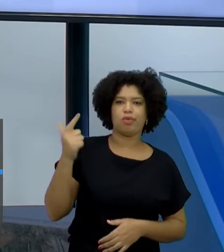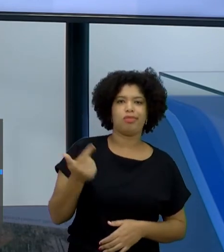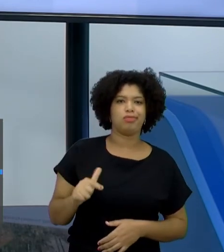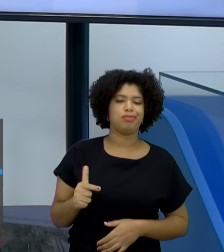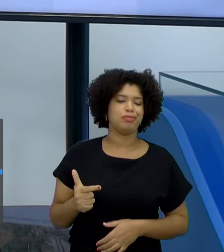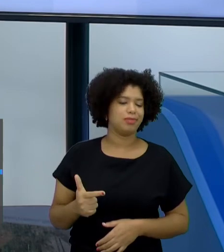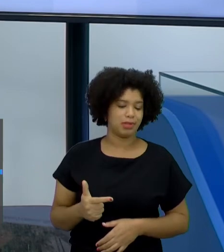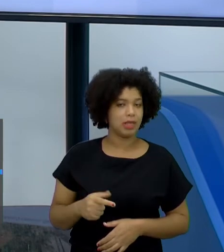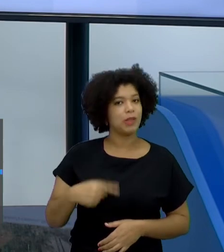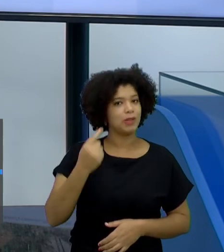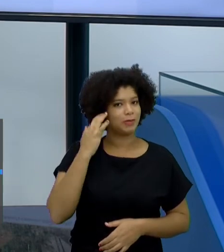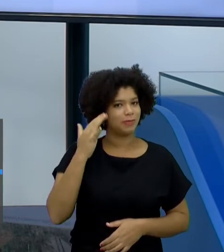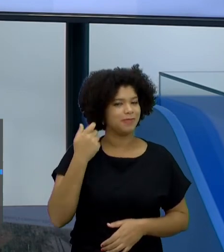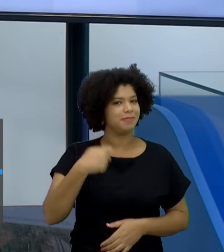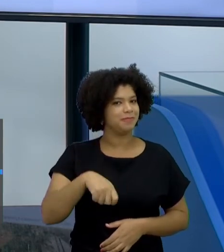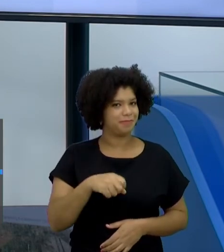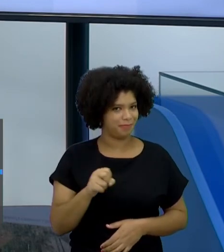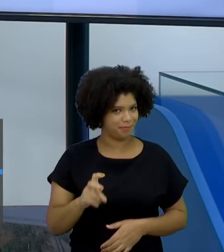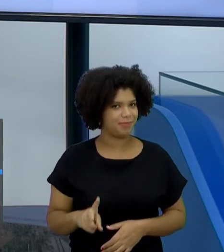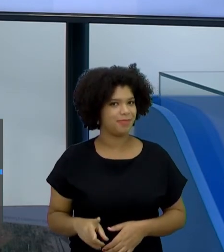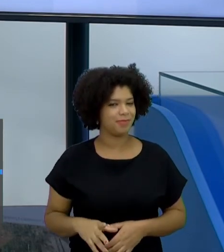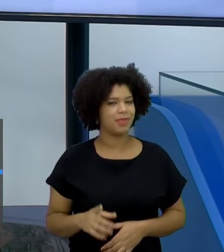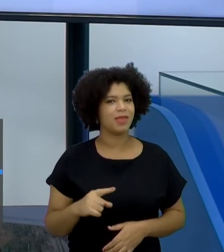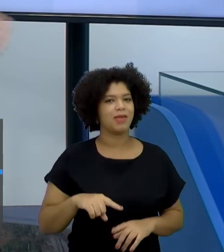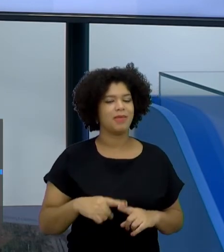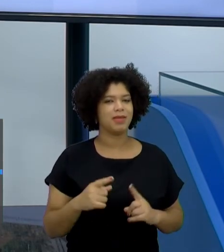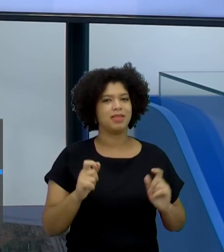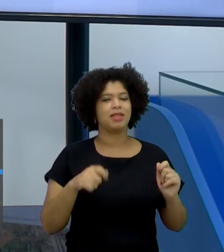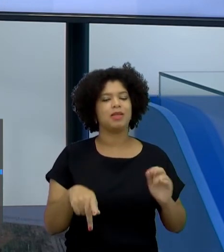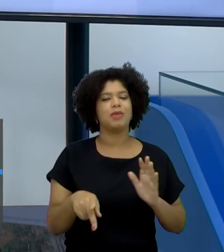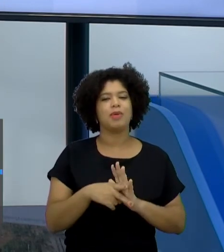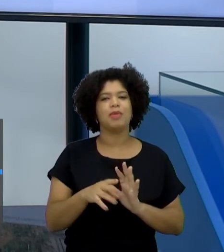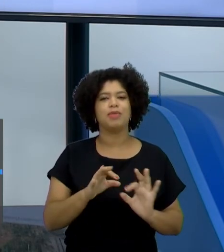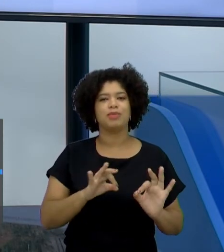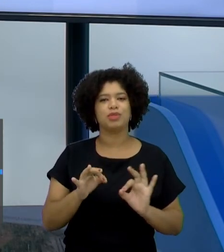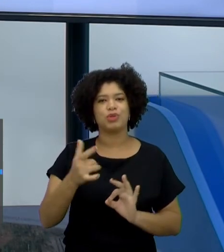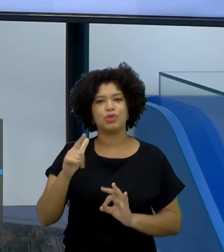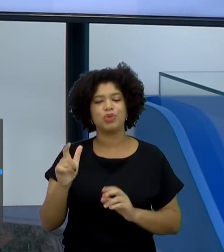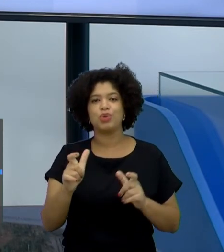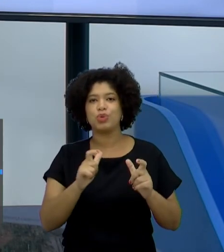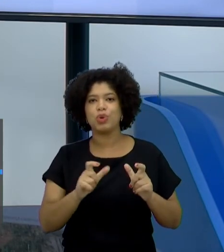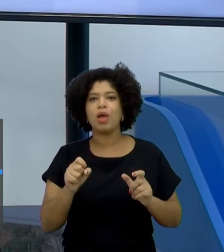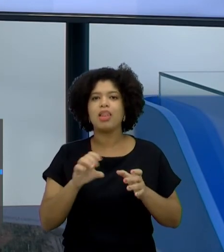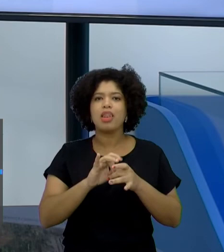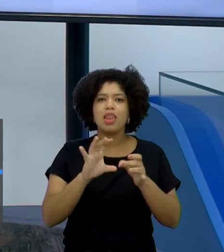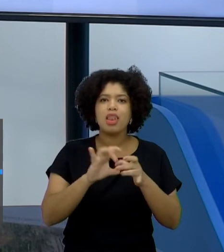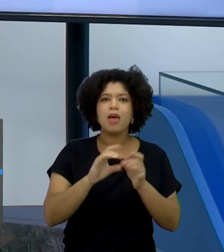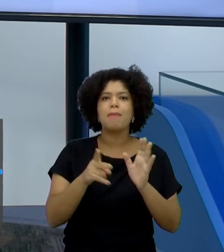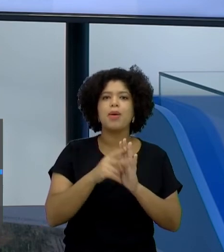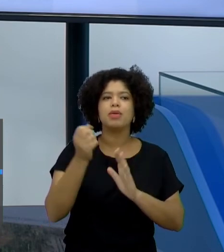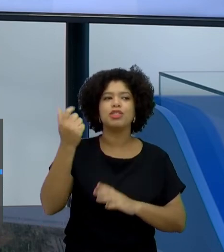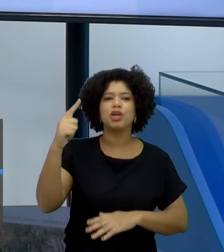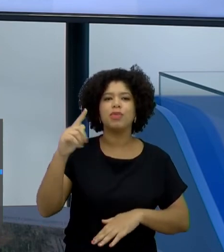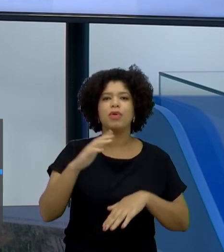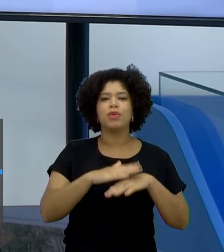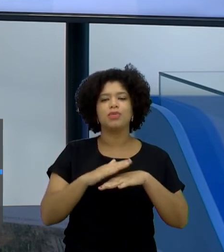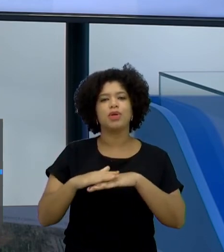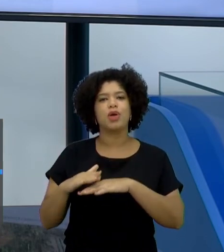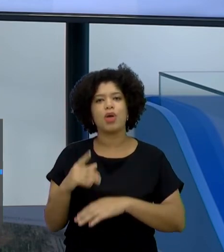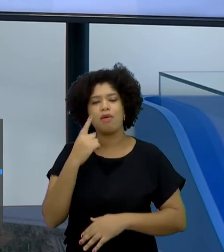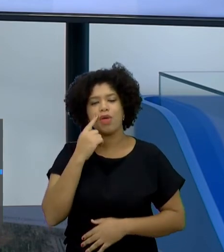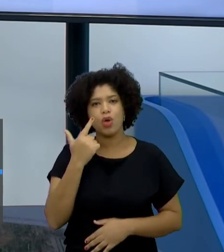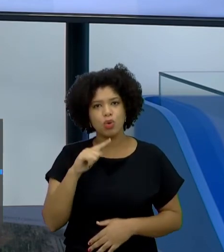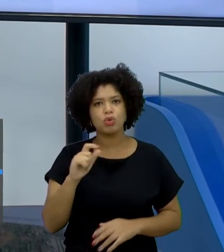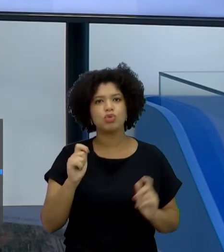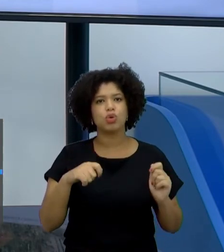levar essas coisas em consideração. Mas de repente você pode deslocar o seu projeto para um outro lugar, onde tem disponibilidade solar, aí a conversa é diferente. Você